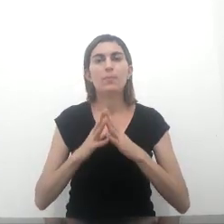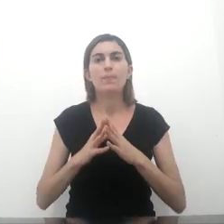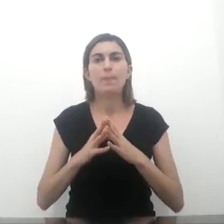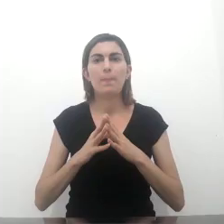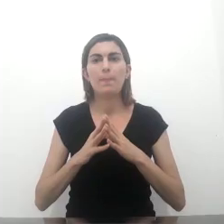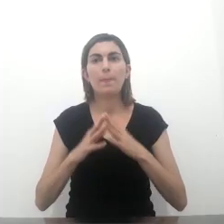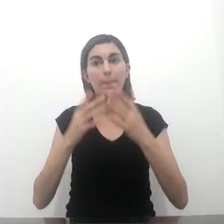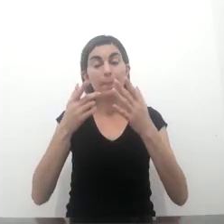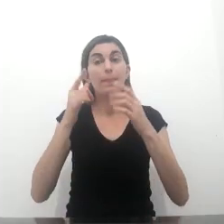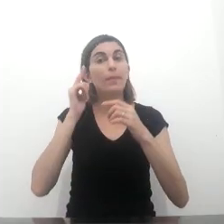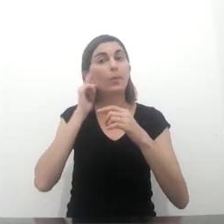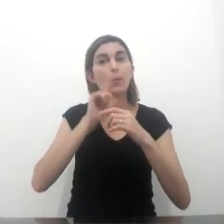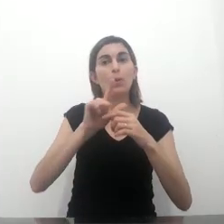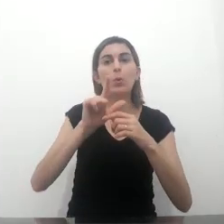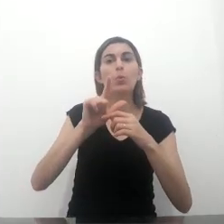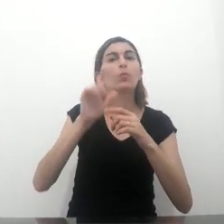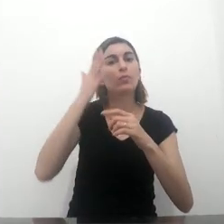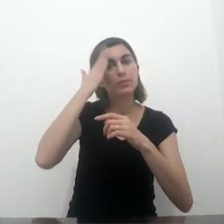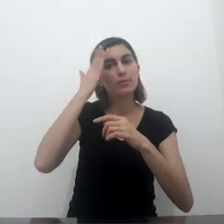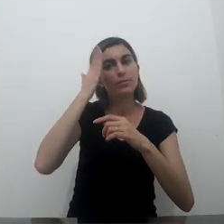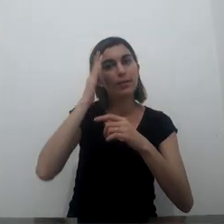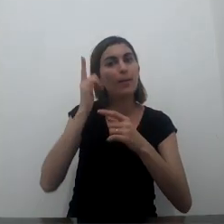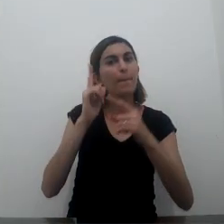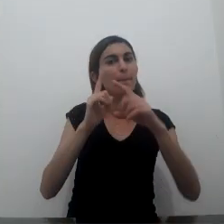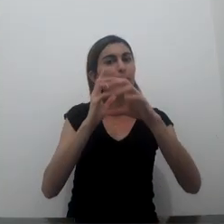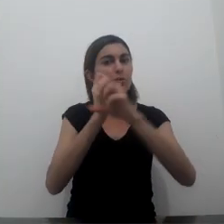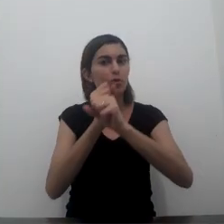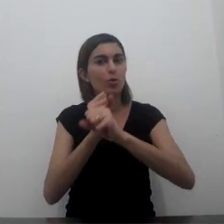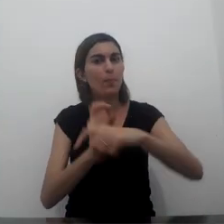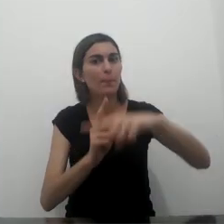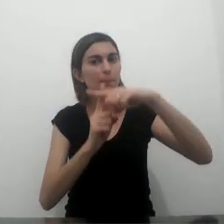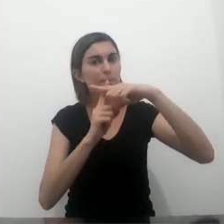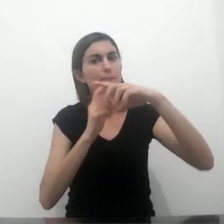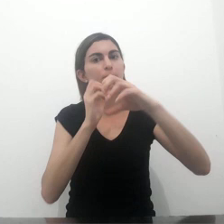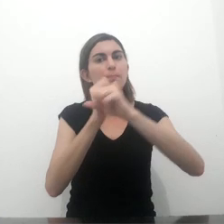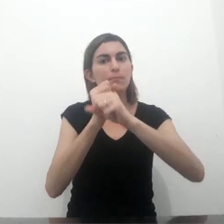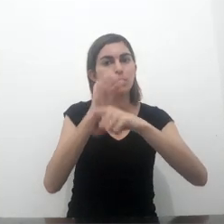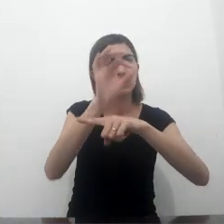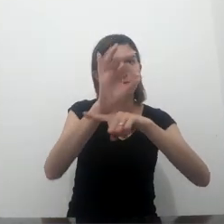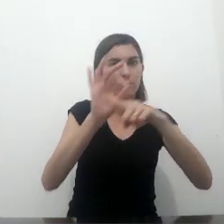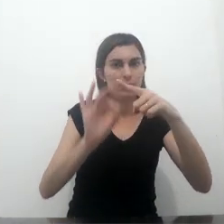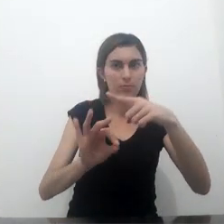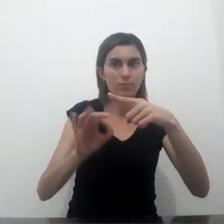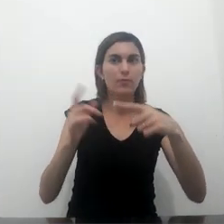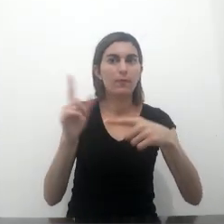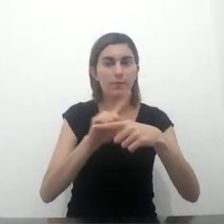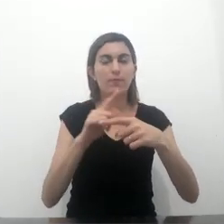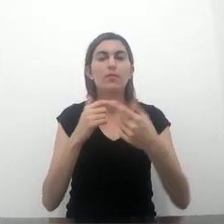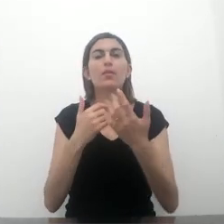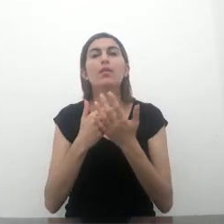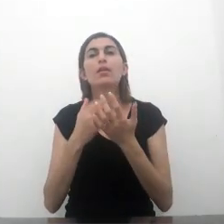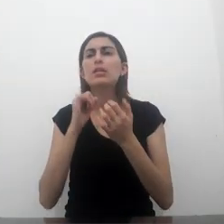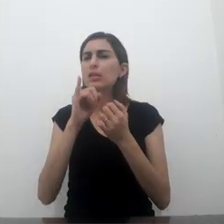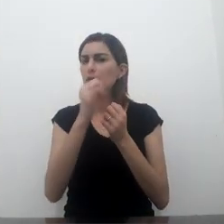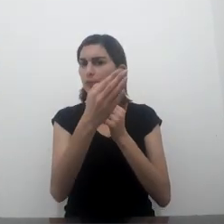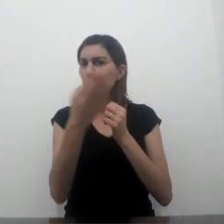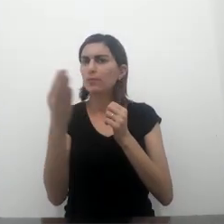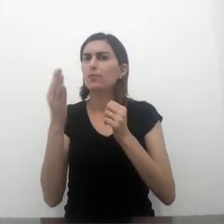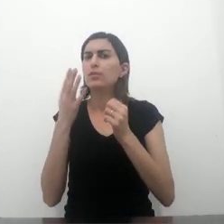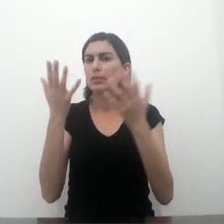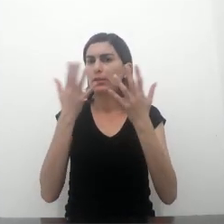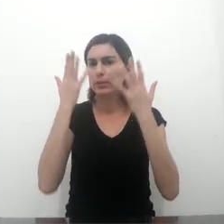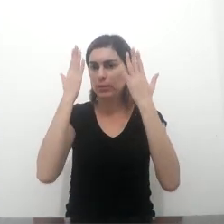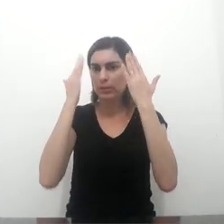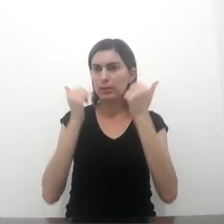tela. O seguinte, ó, lucro você sabe que é soma a porcentagem no valor inicial. Então,